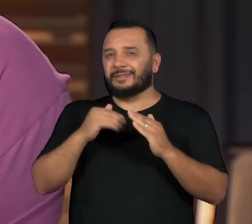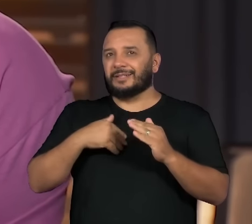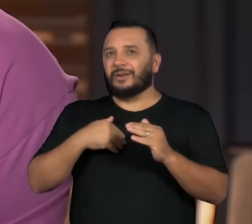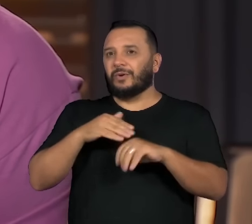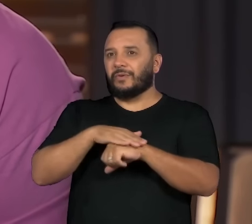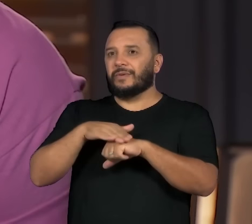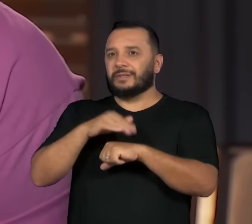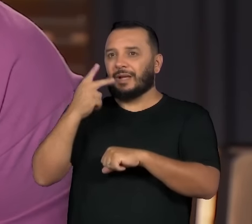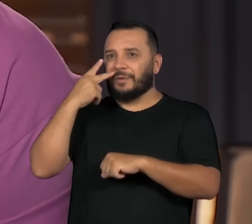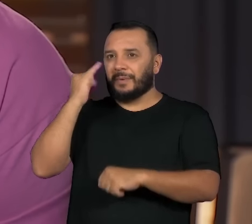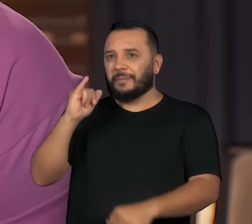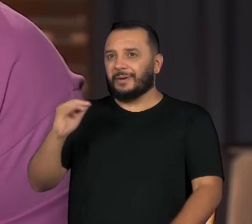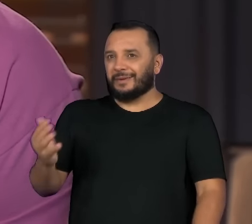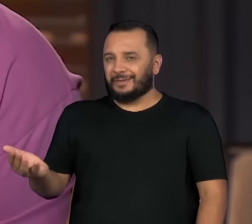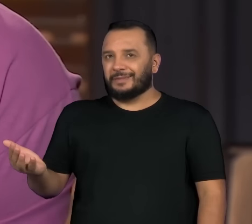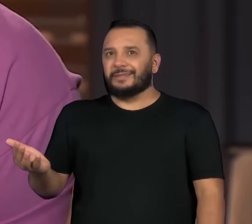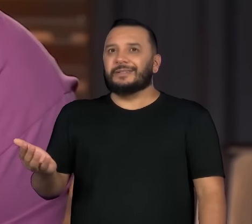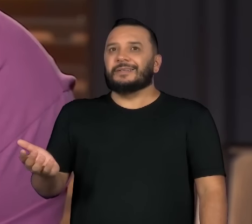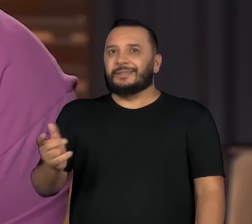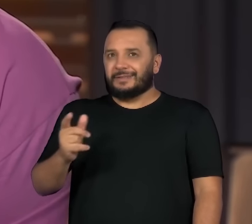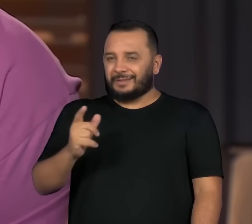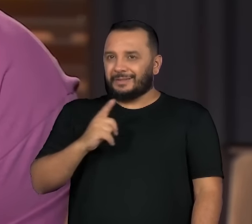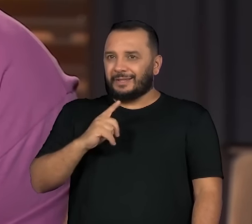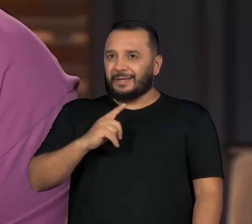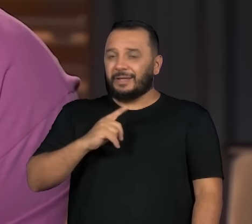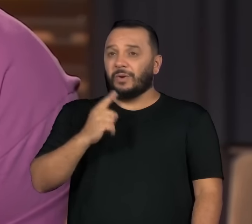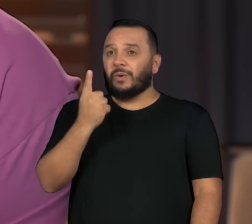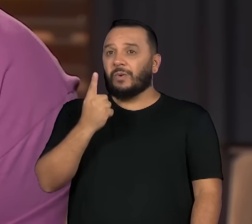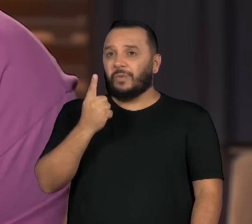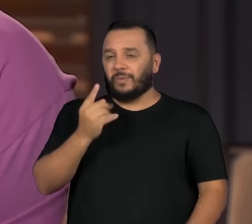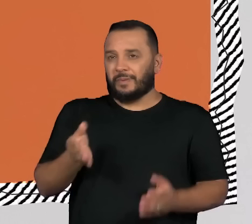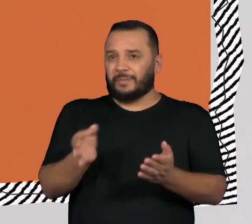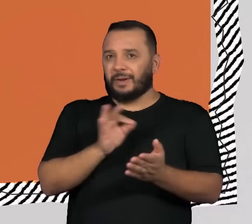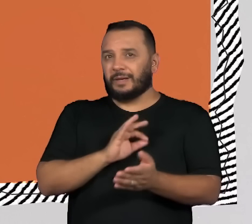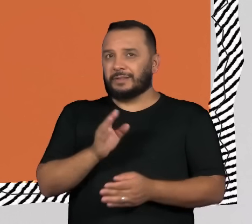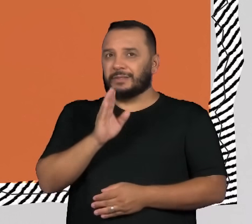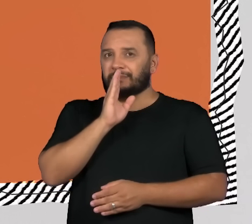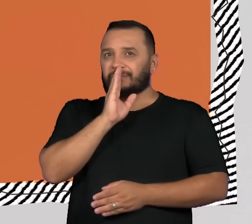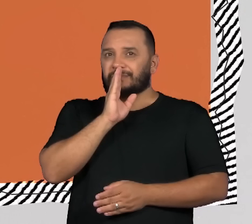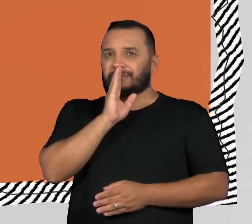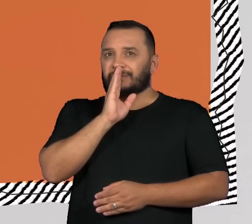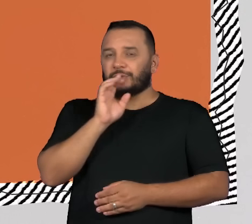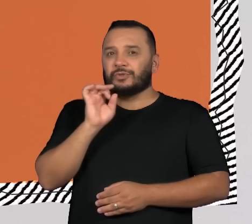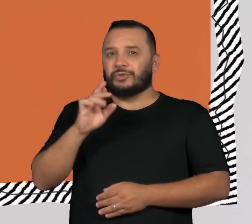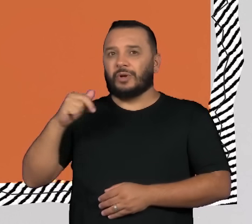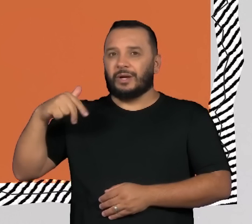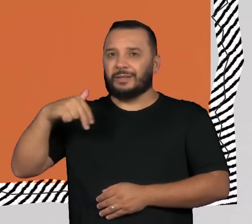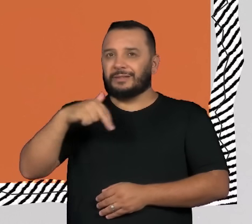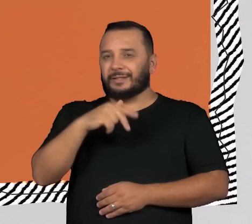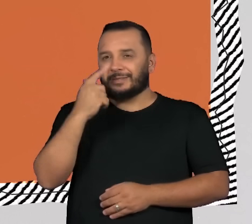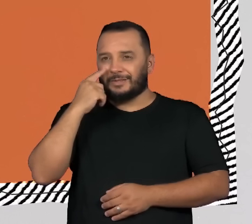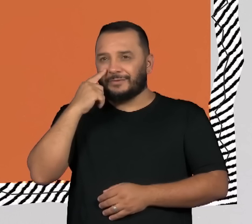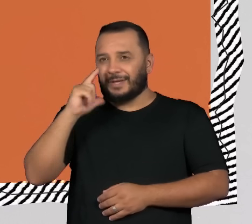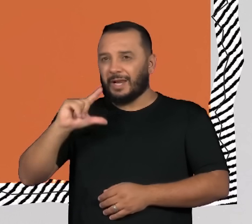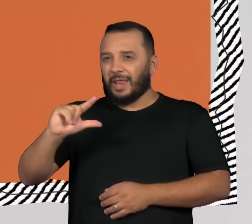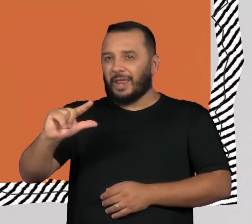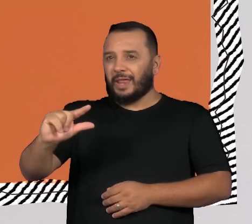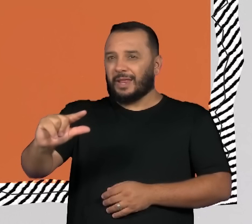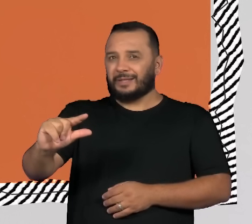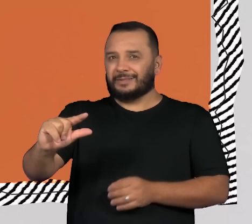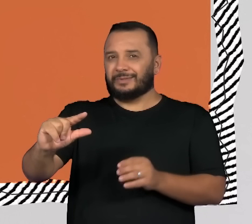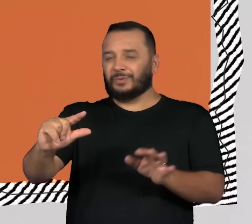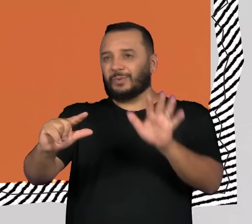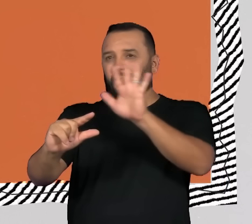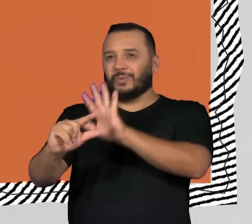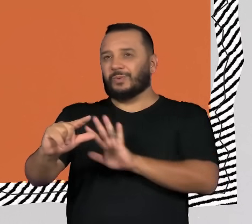dele, ele passa uma página inteira em silêncio, só andando, e você vê ele bem pequenininho no lugar. É como se fosse